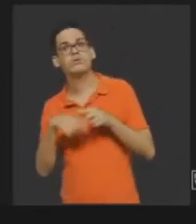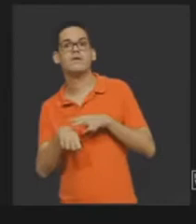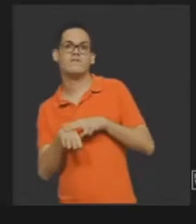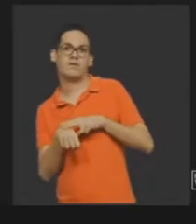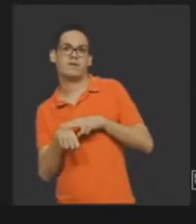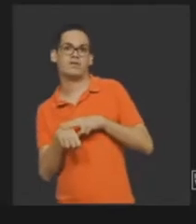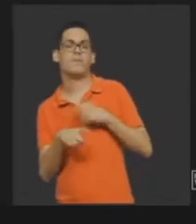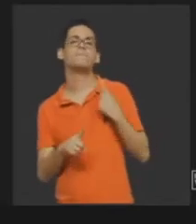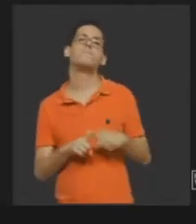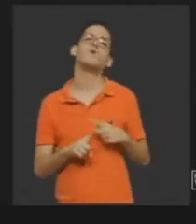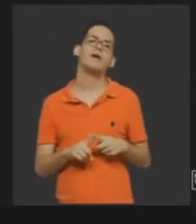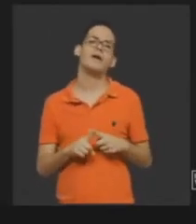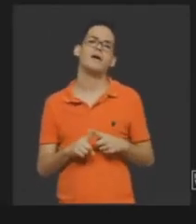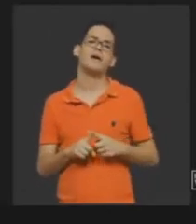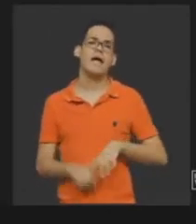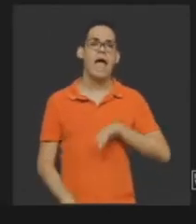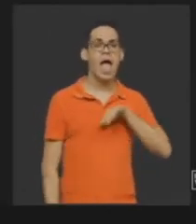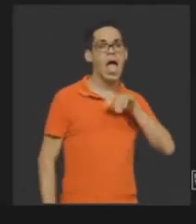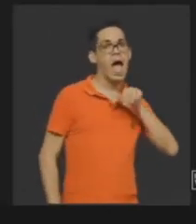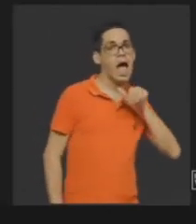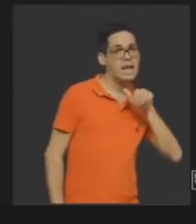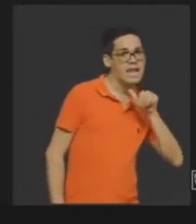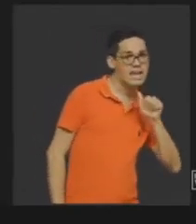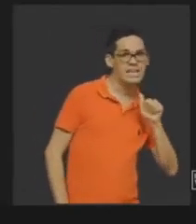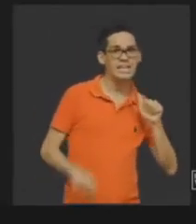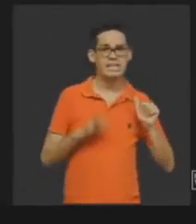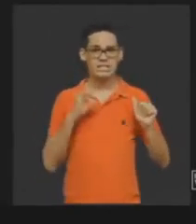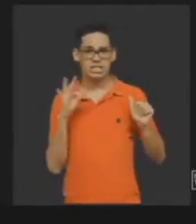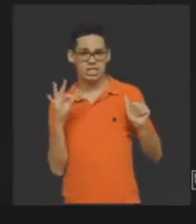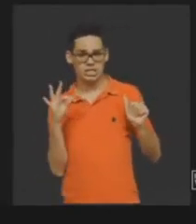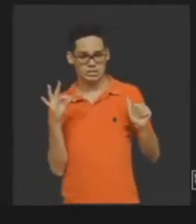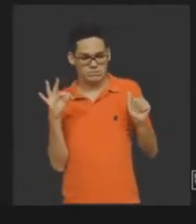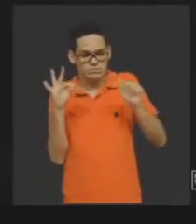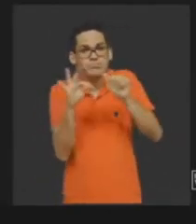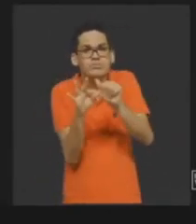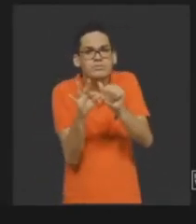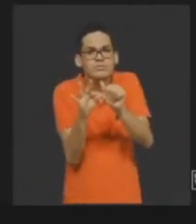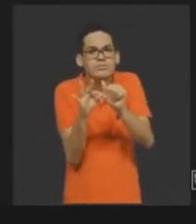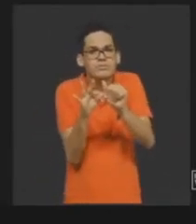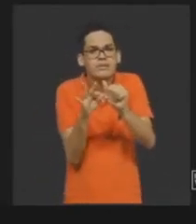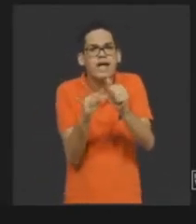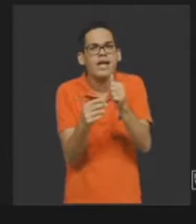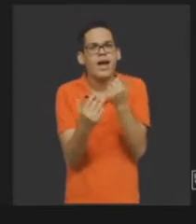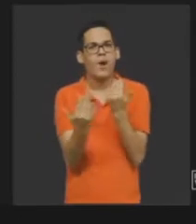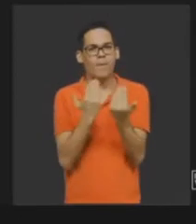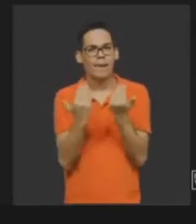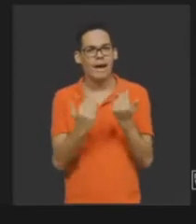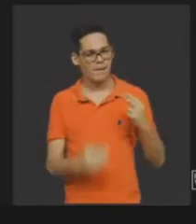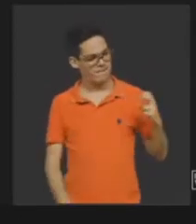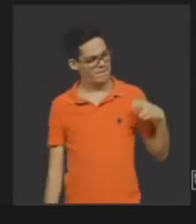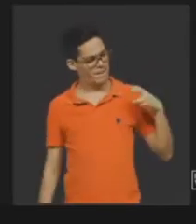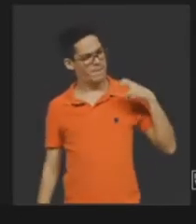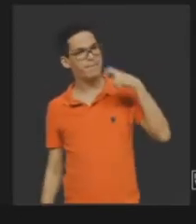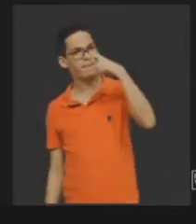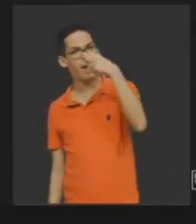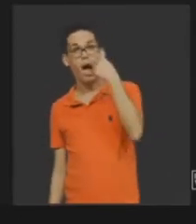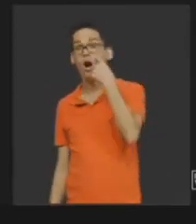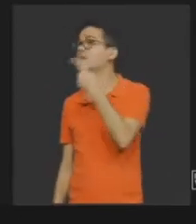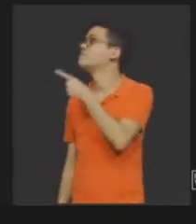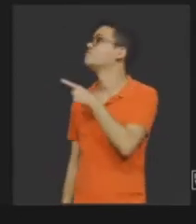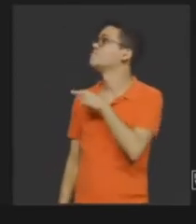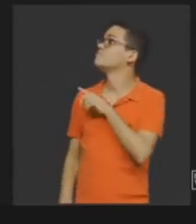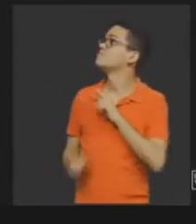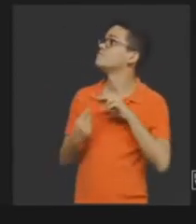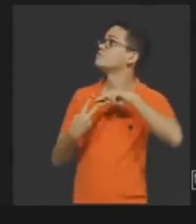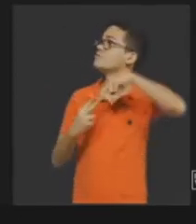quê? Porque a adenina só se liga na timina. É como se fosse uma escadinha, né? Então parece aí os dois lados